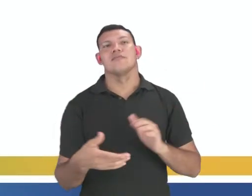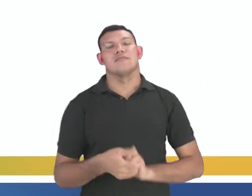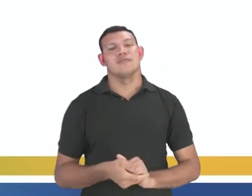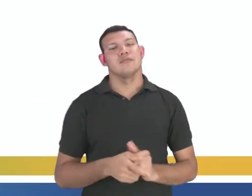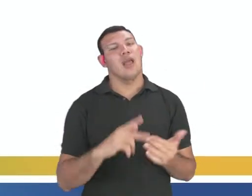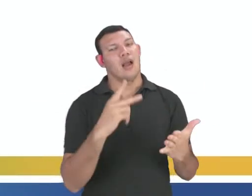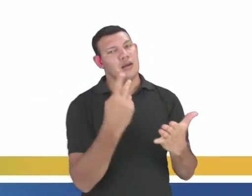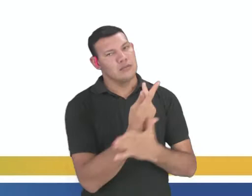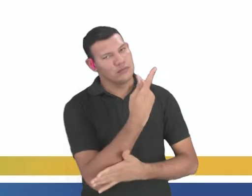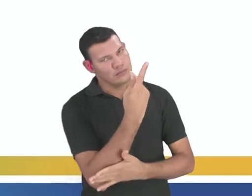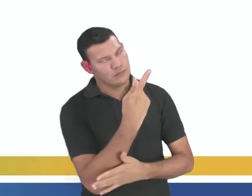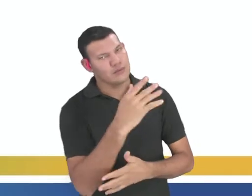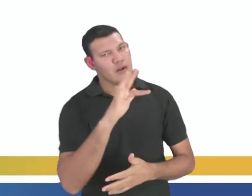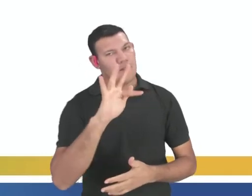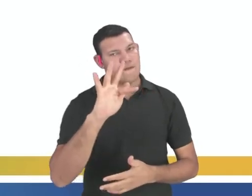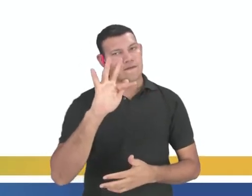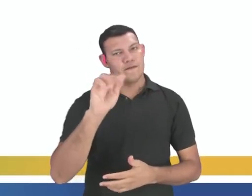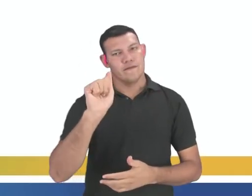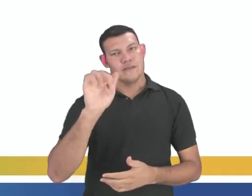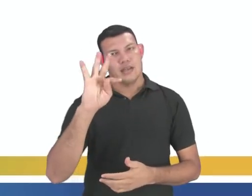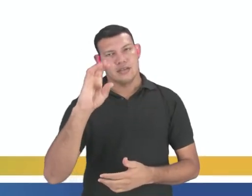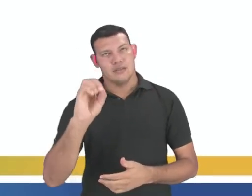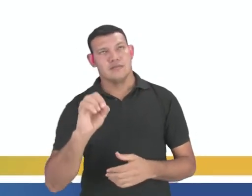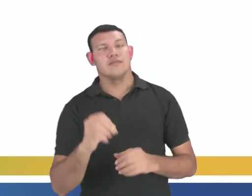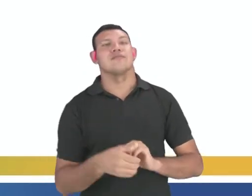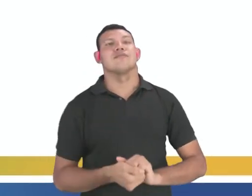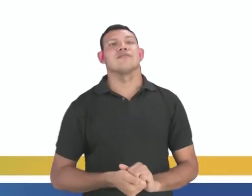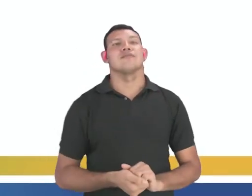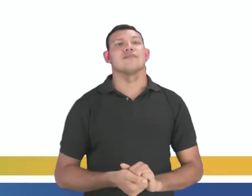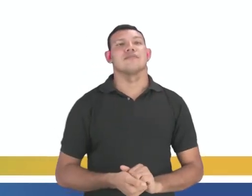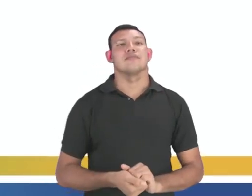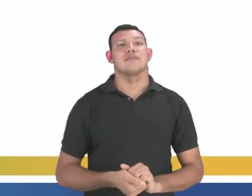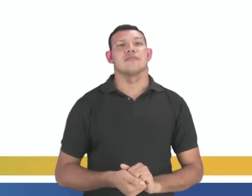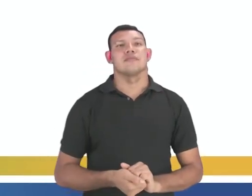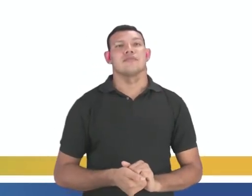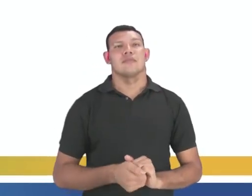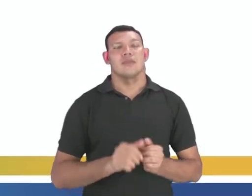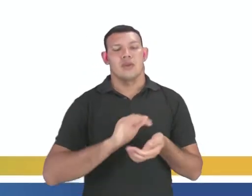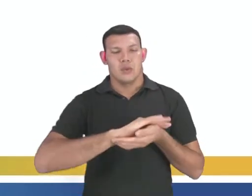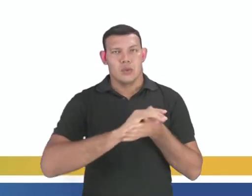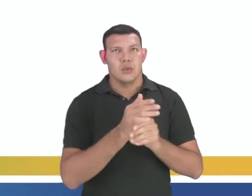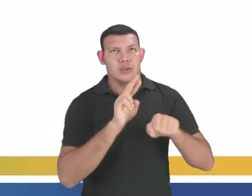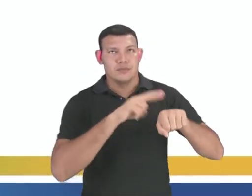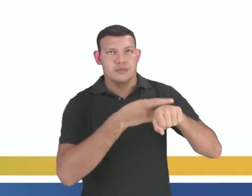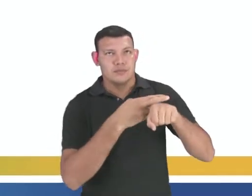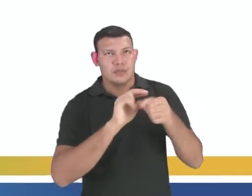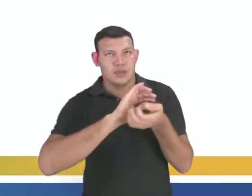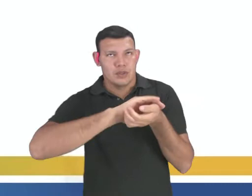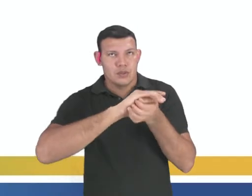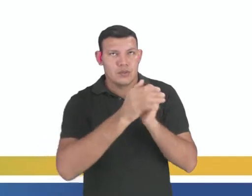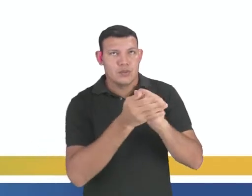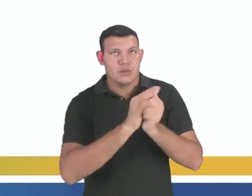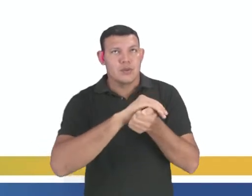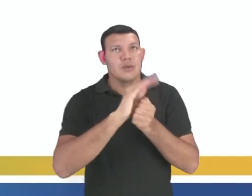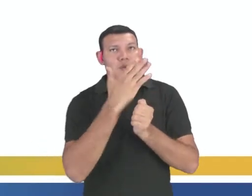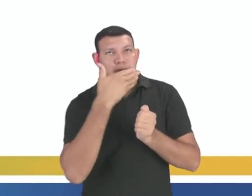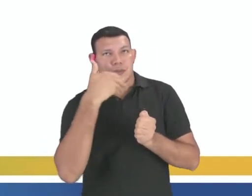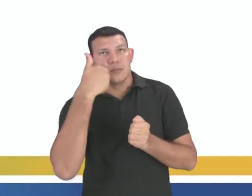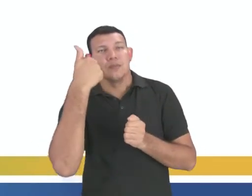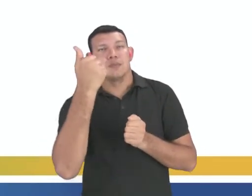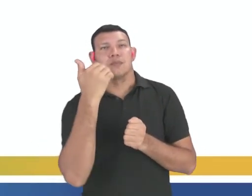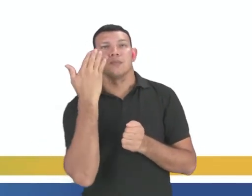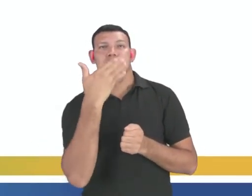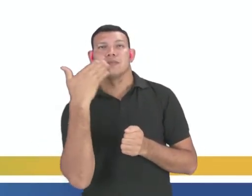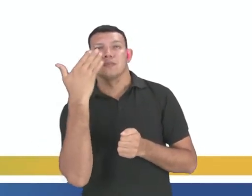um fato, tá? Próxima frase. O brigadeiro é o melhor doce do mundo.